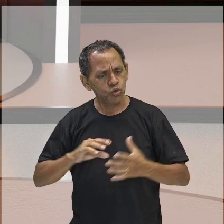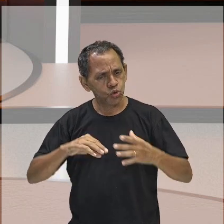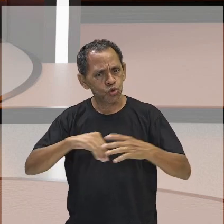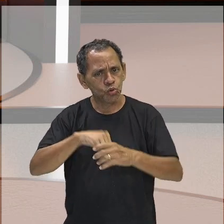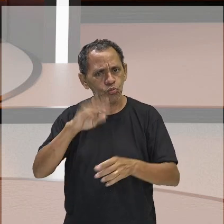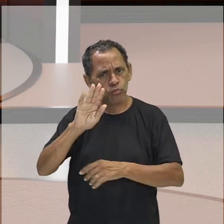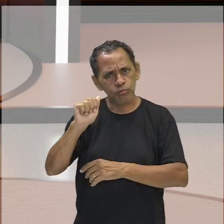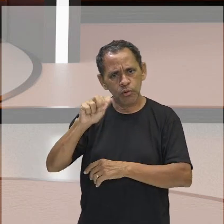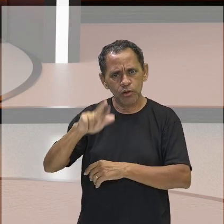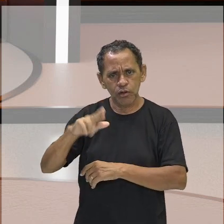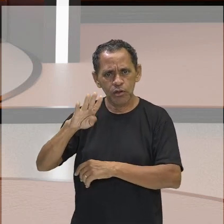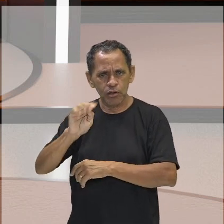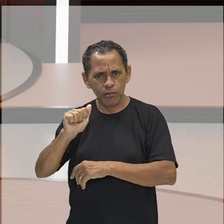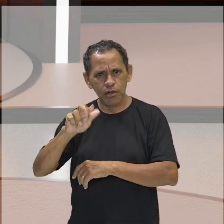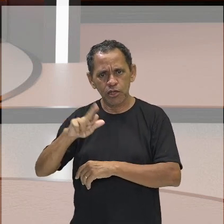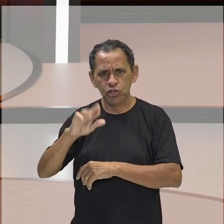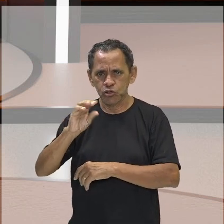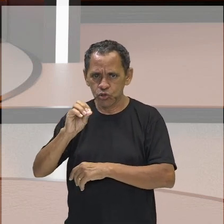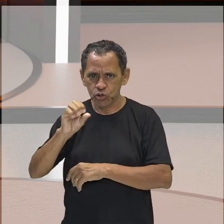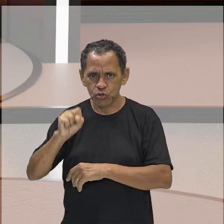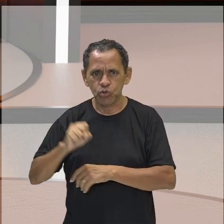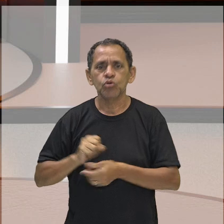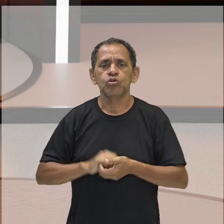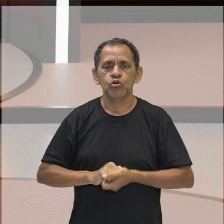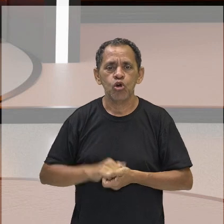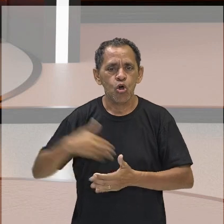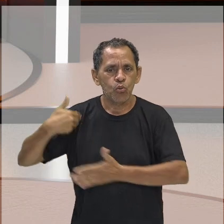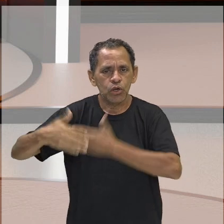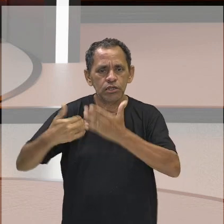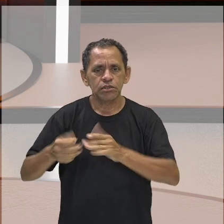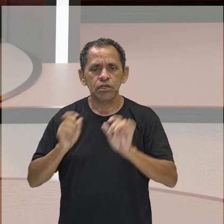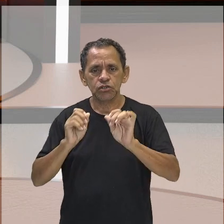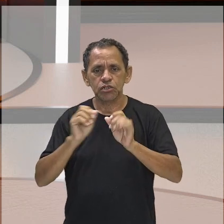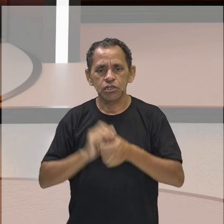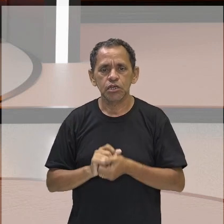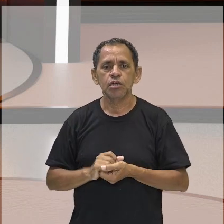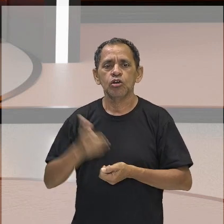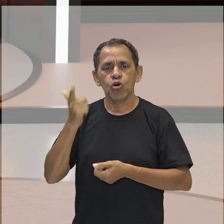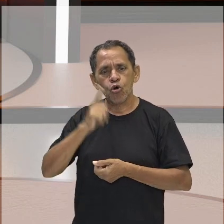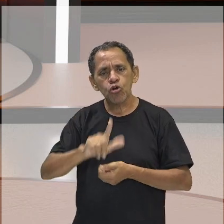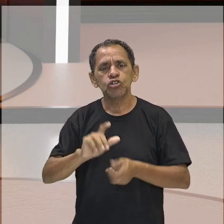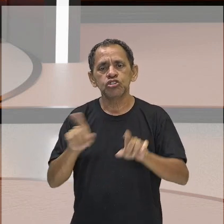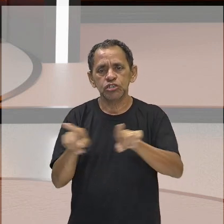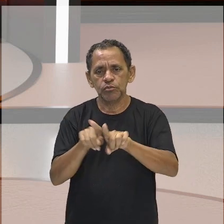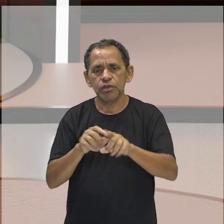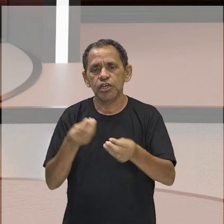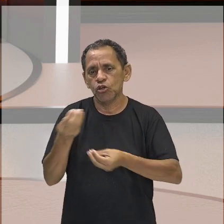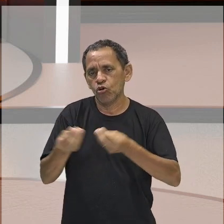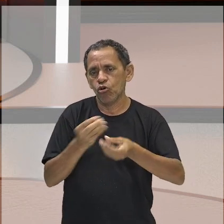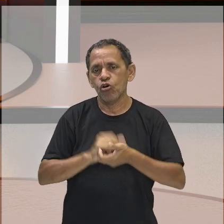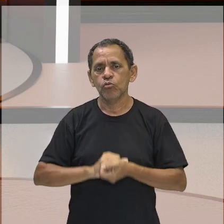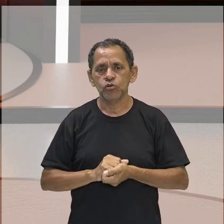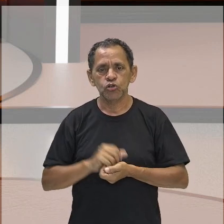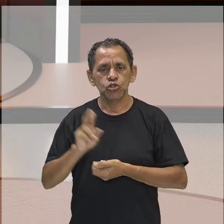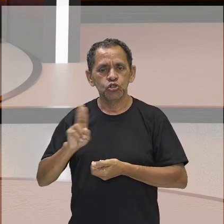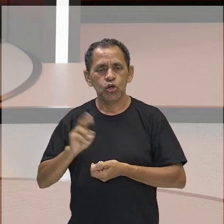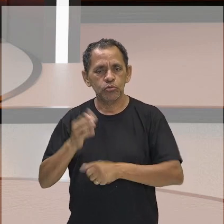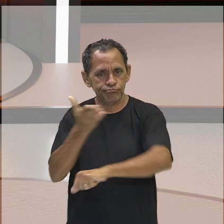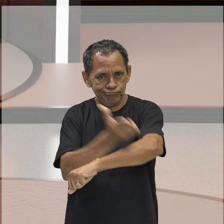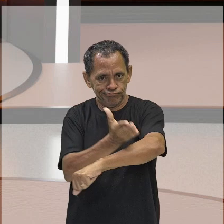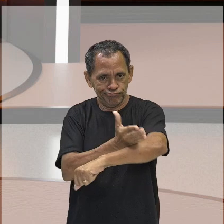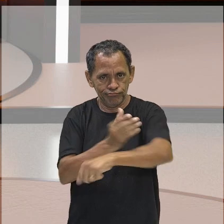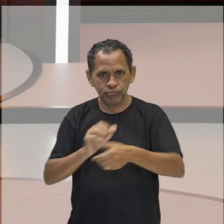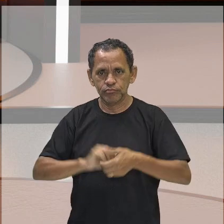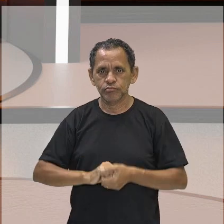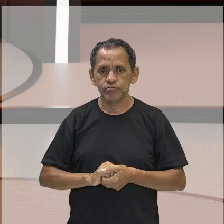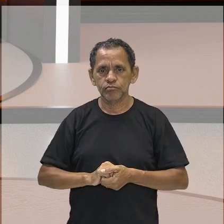então o processo de ruralização. Mas para a gente também trabalhar, né, essa parte então que a gente chama ali da Idade Média,